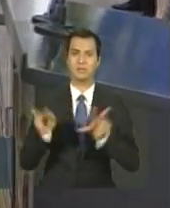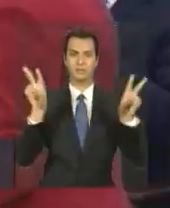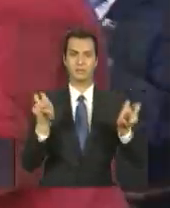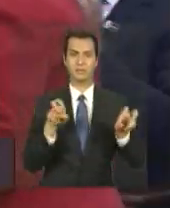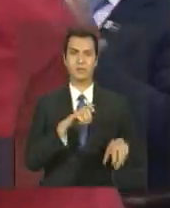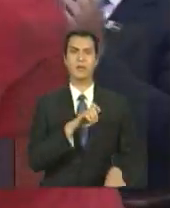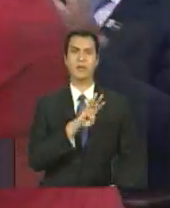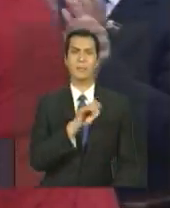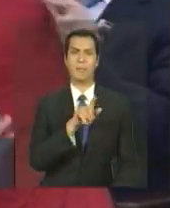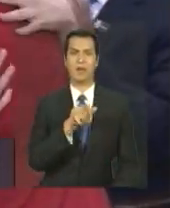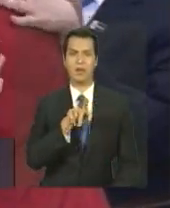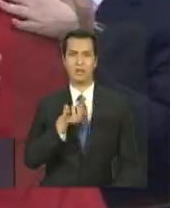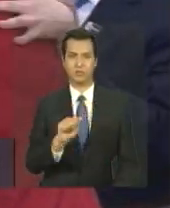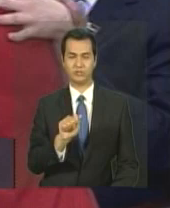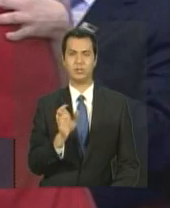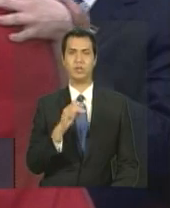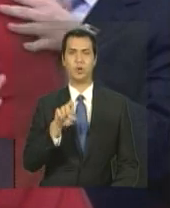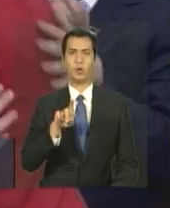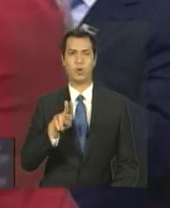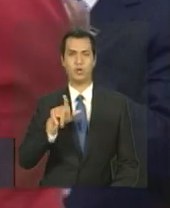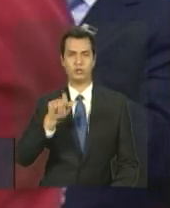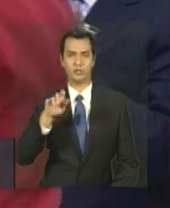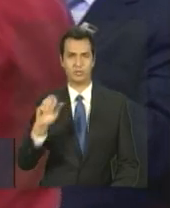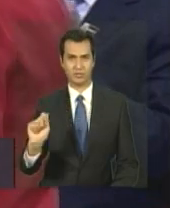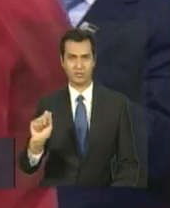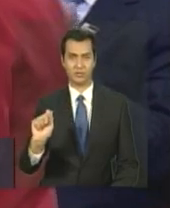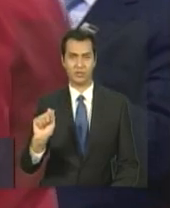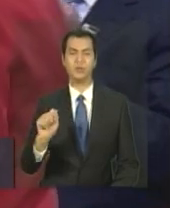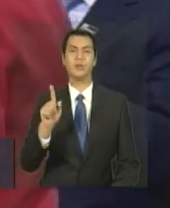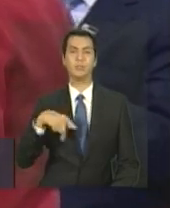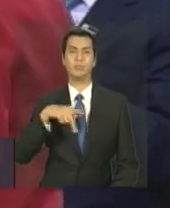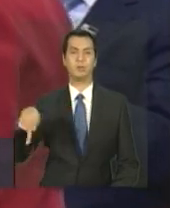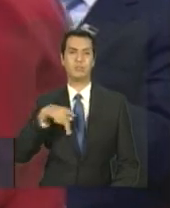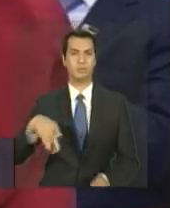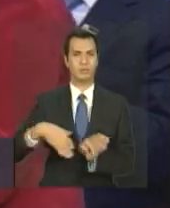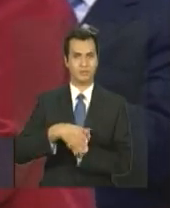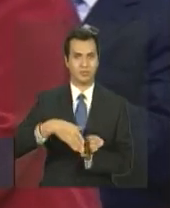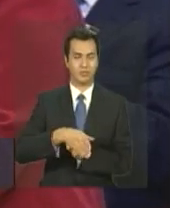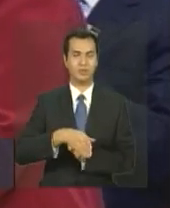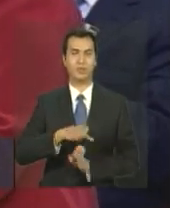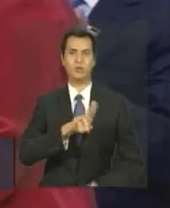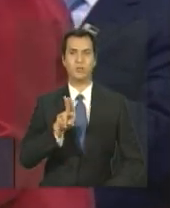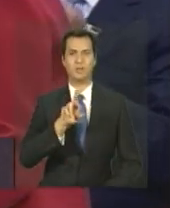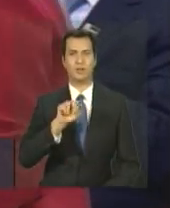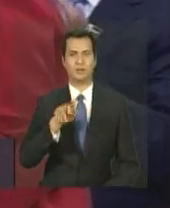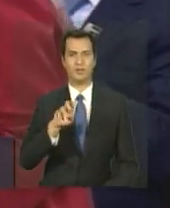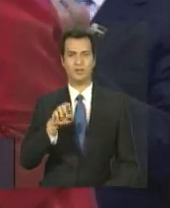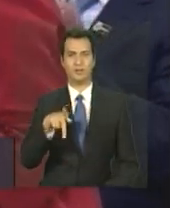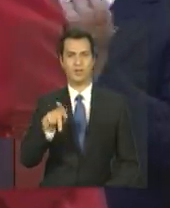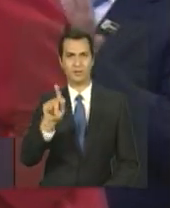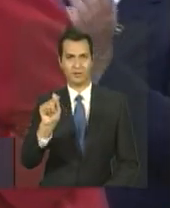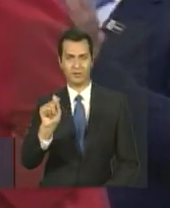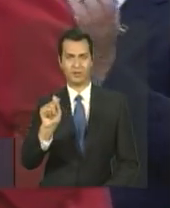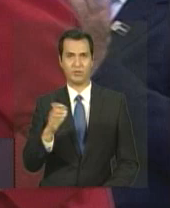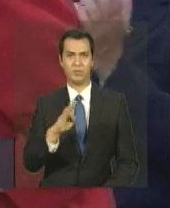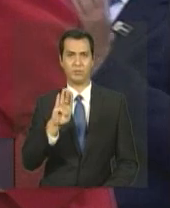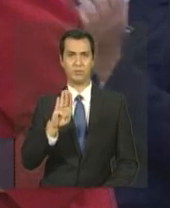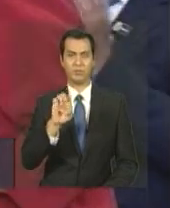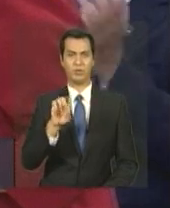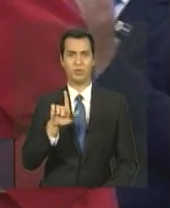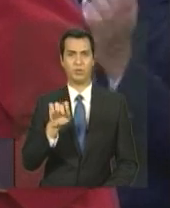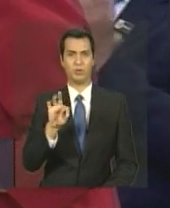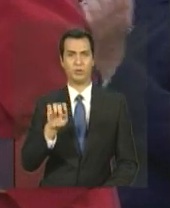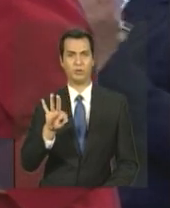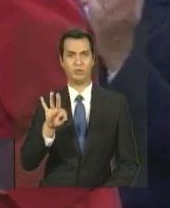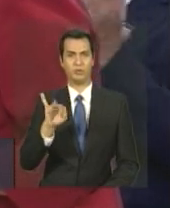Ecológicas para Mudas, realizado sob a orientação da professora Érica Gallego Belo Figueiredo Bertolotti.